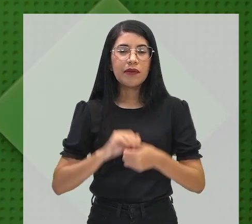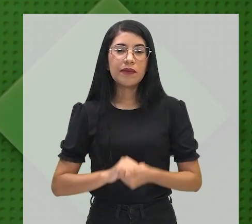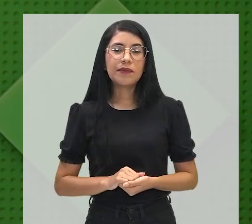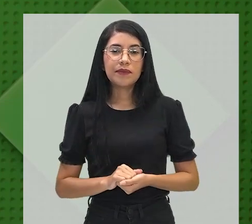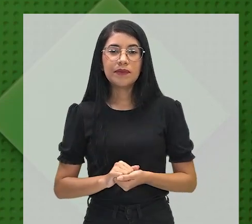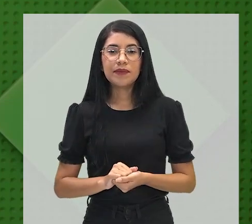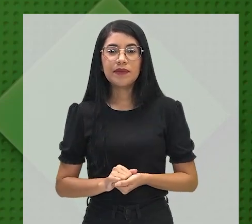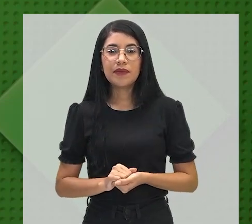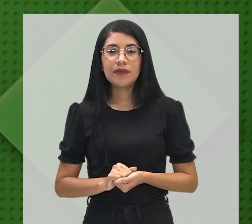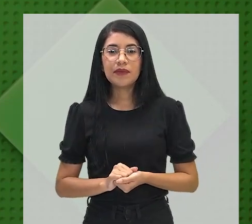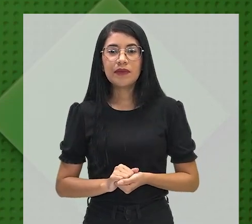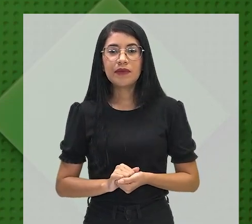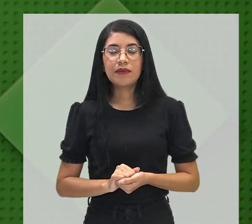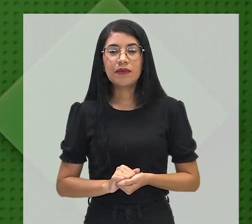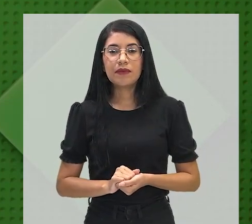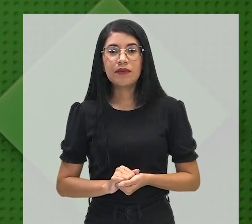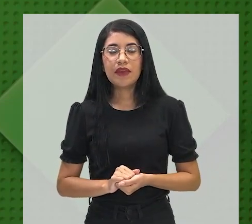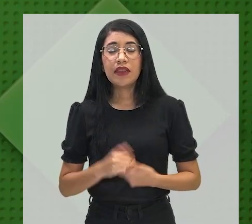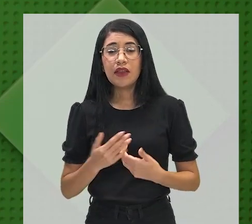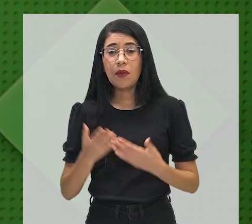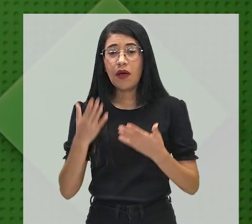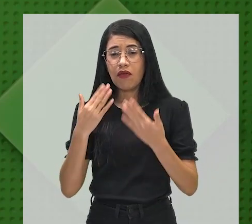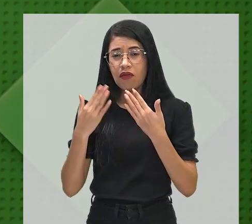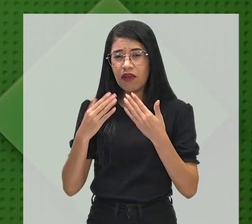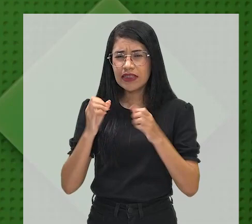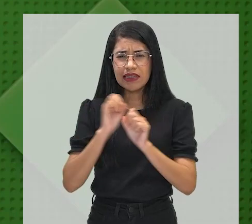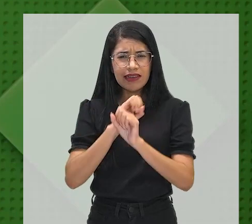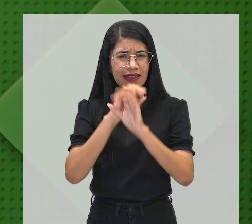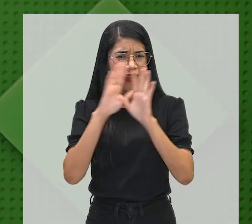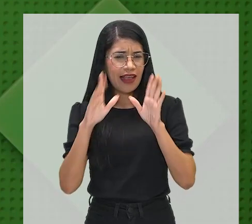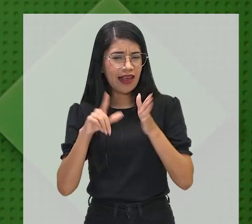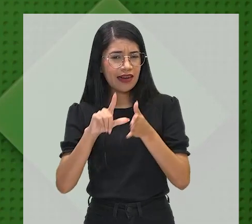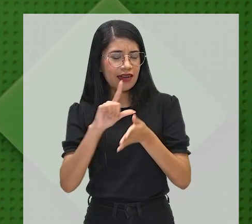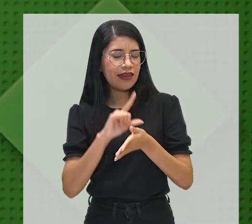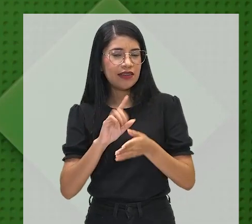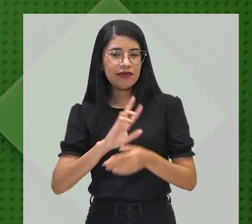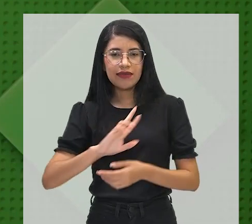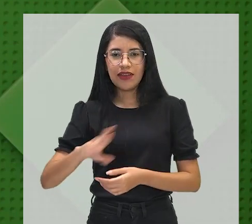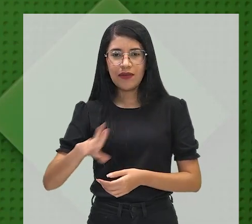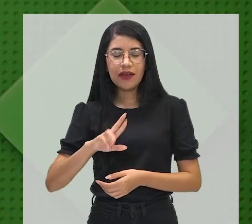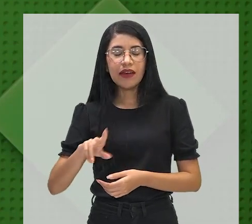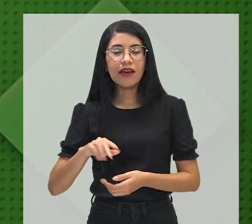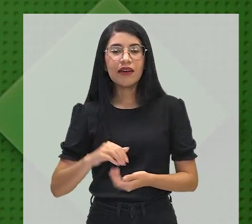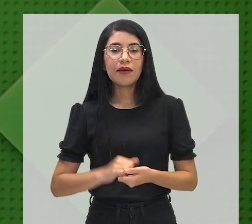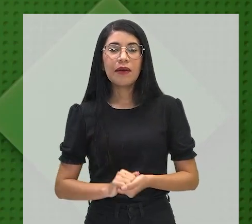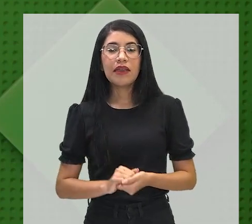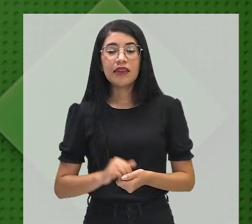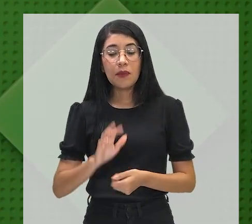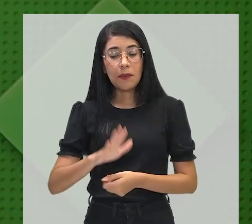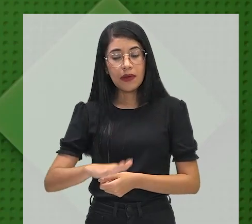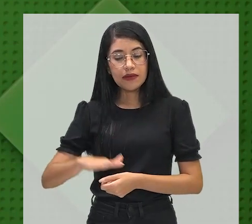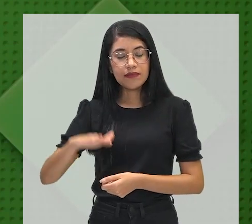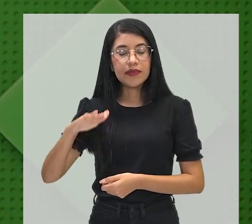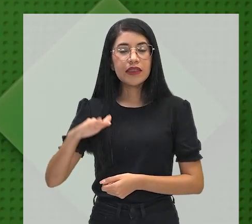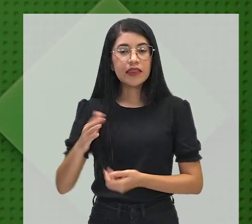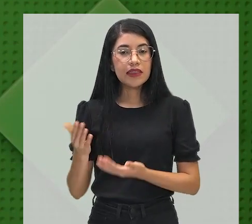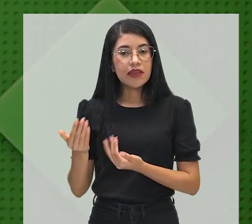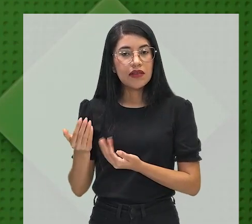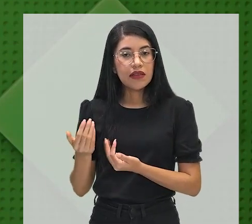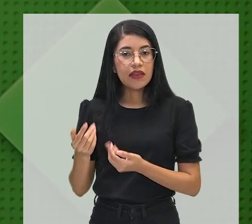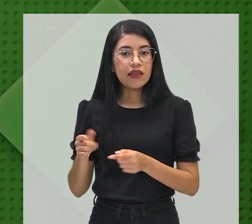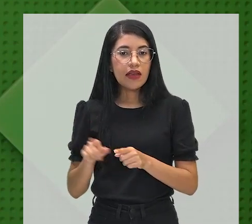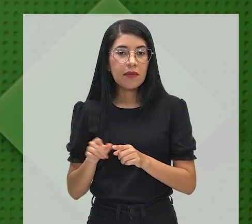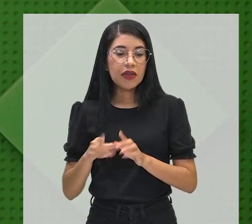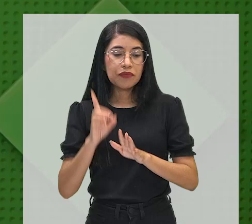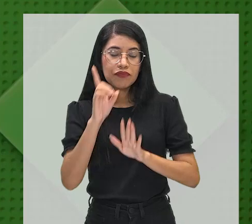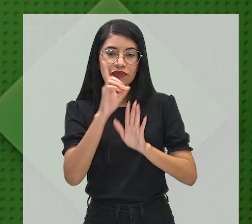momento. Bom, toda essa conversa, ela nem sempre foi assim tão clara, né? Há muito tempo, essas crianças e adolescentes